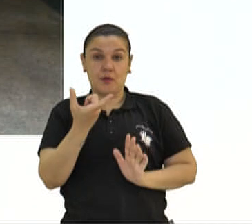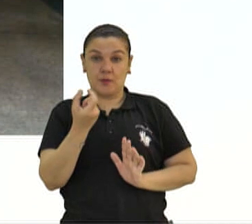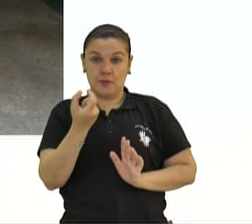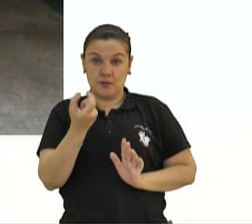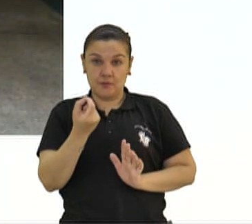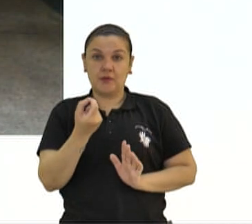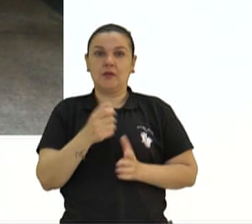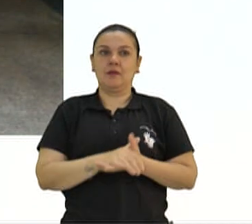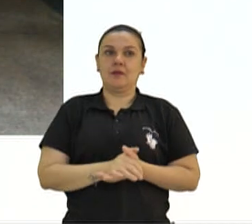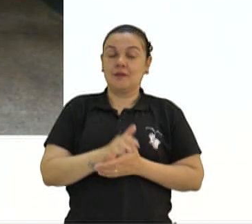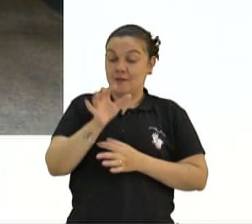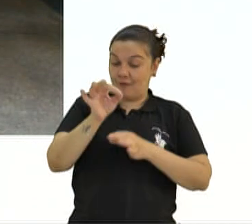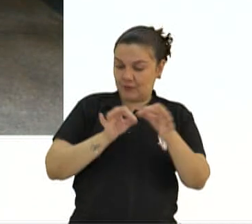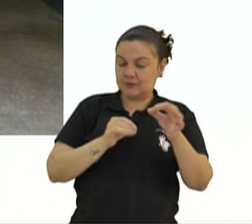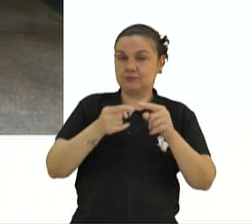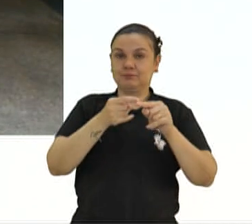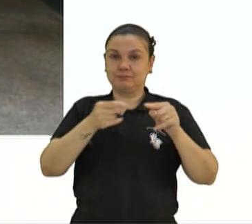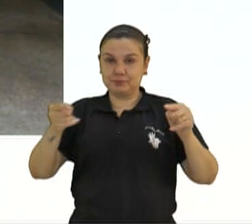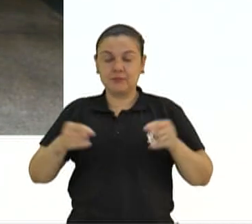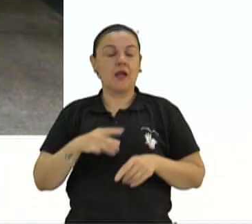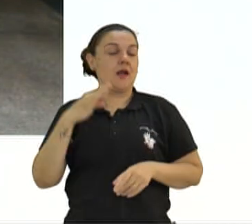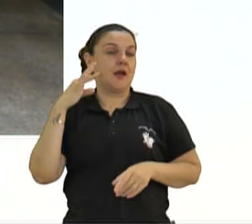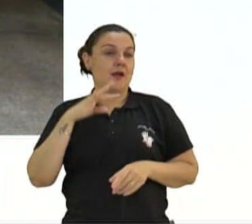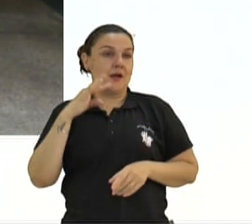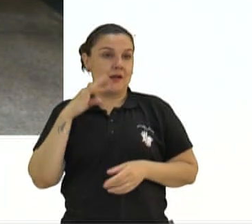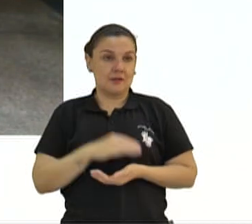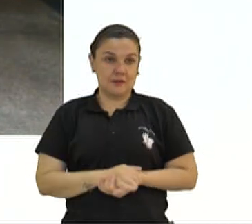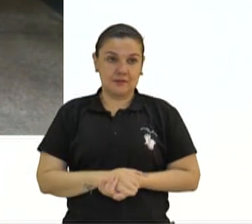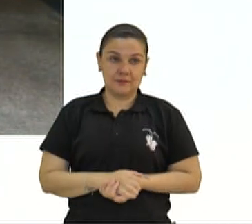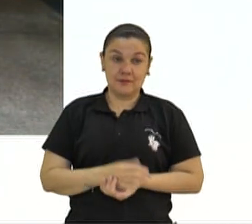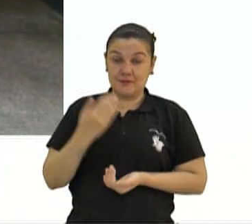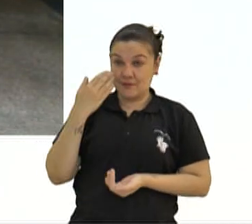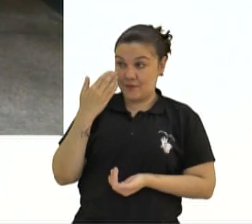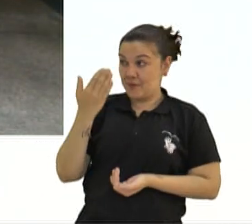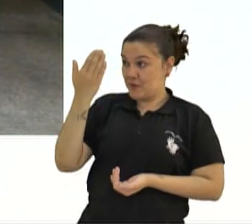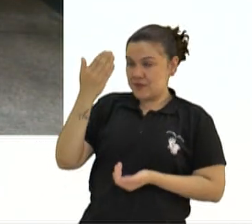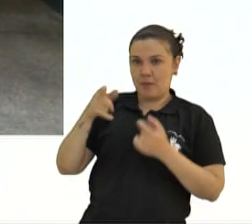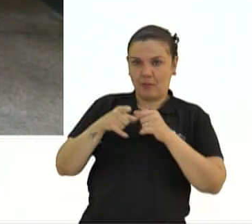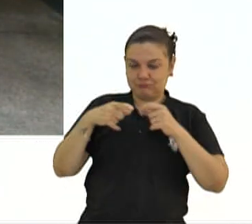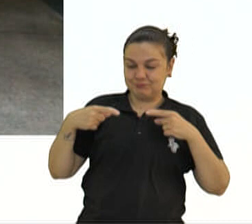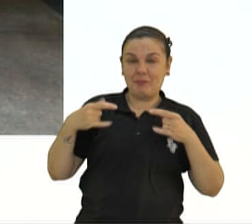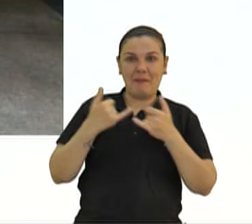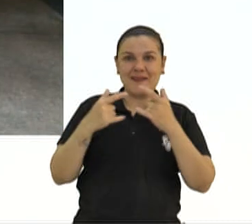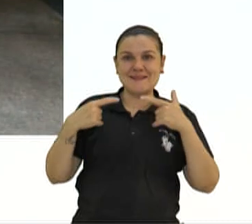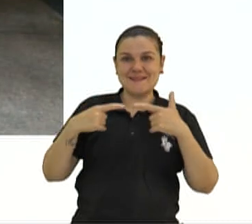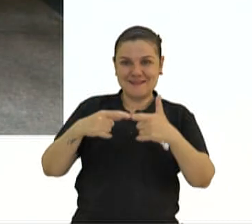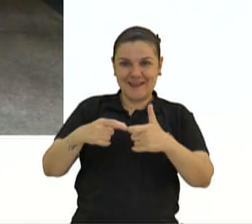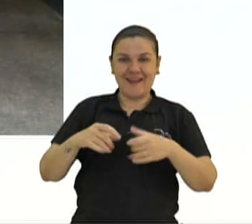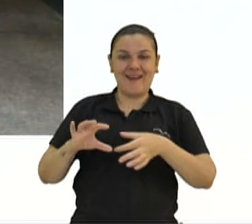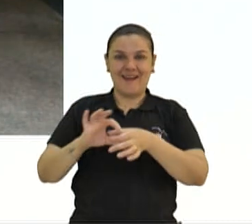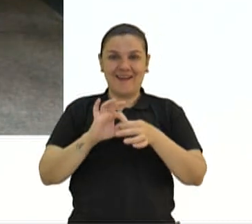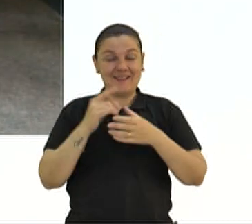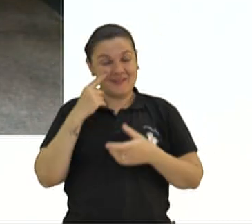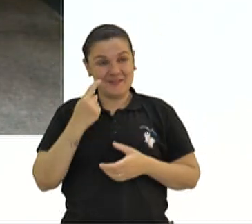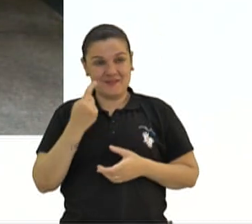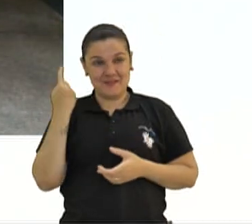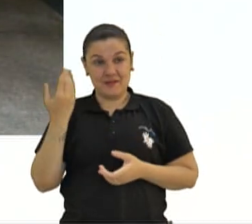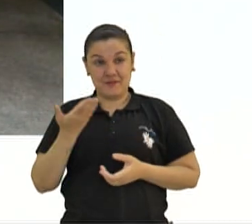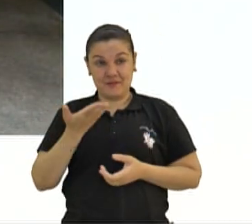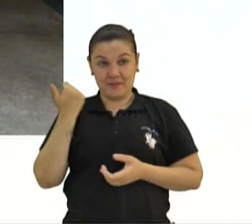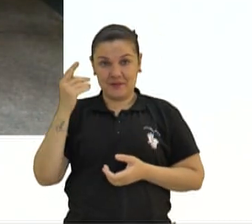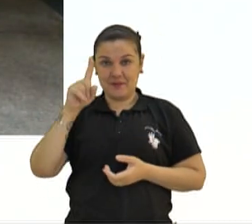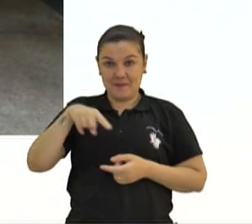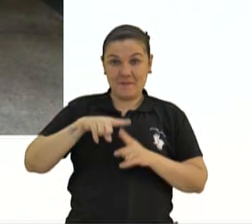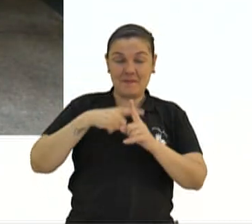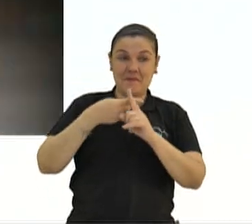Guerra das Correntes. Que genial. Genial. O senhor vai mostrar para nós a Guerra das Correntes? Vamos, sim. Vamos lá então, pessoal, para mais